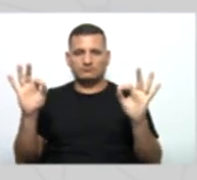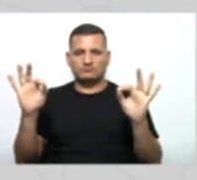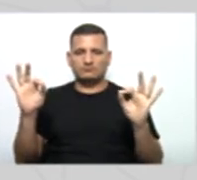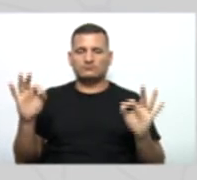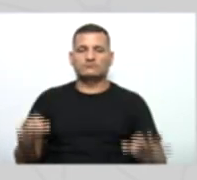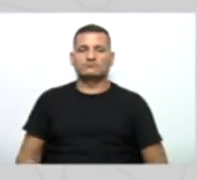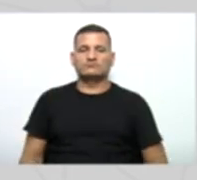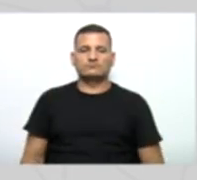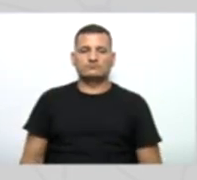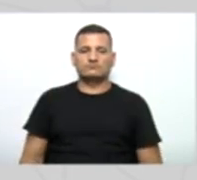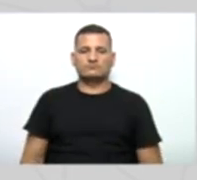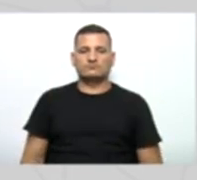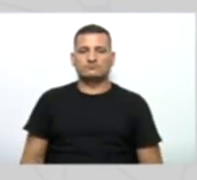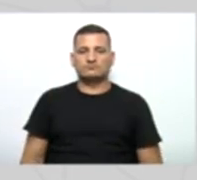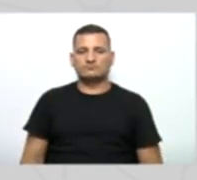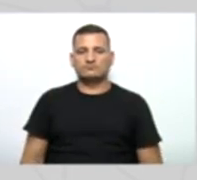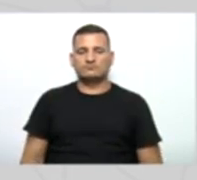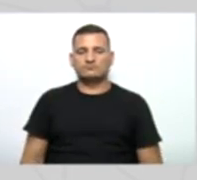Criado